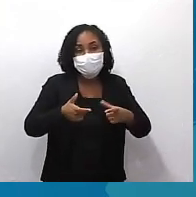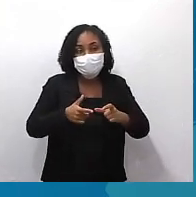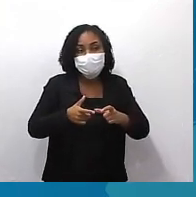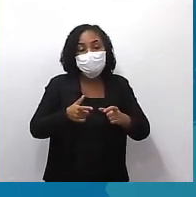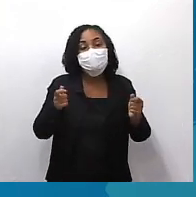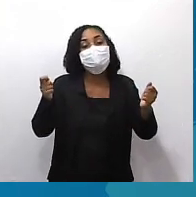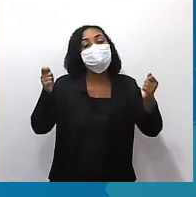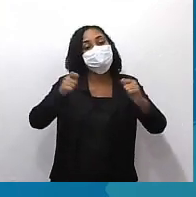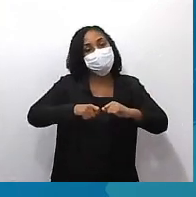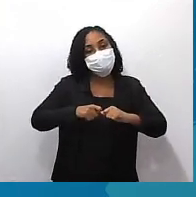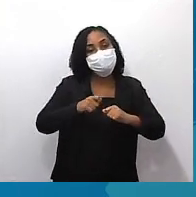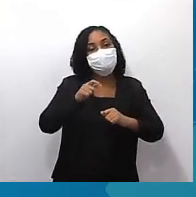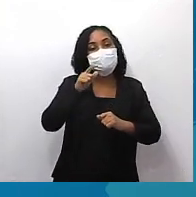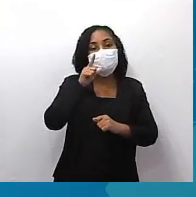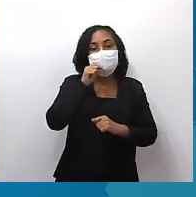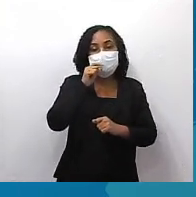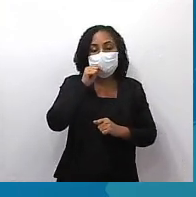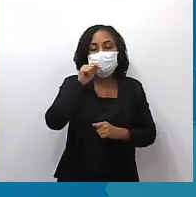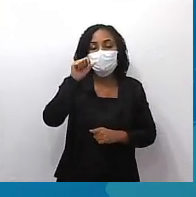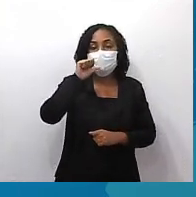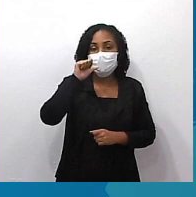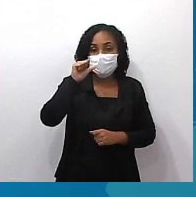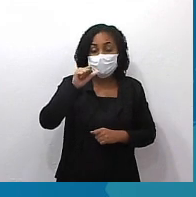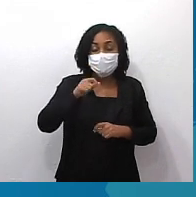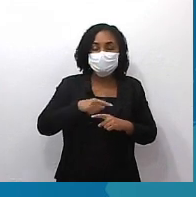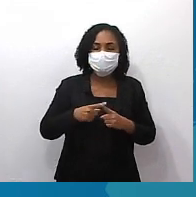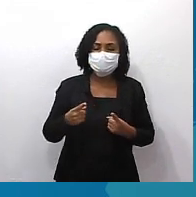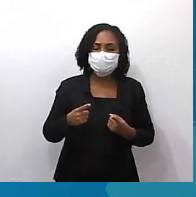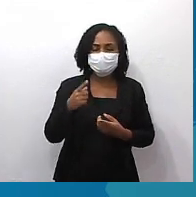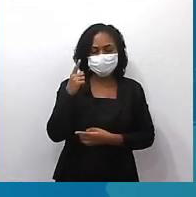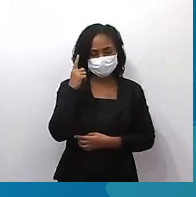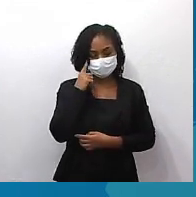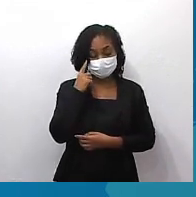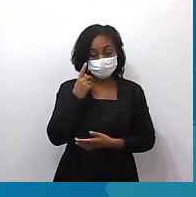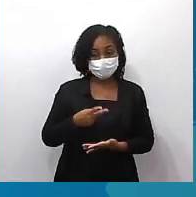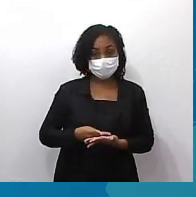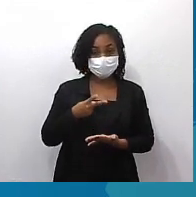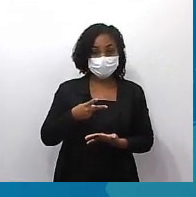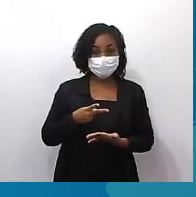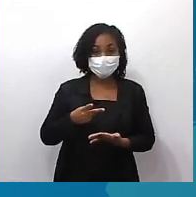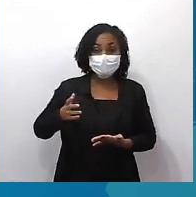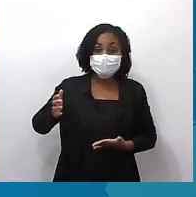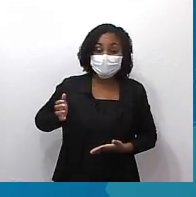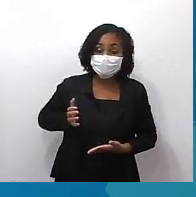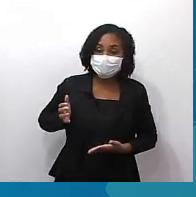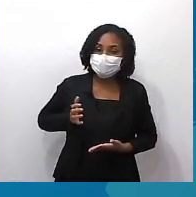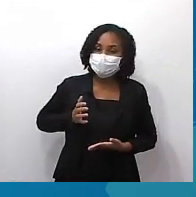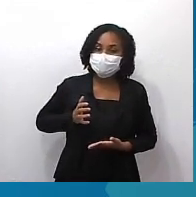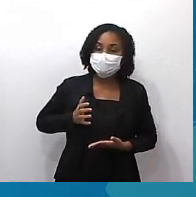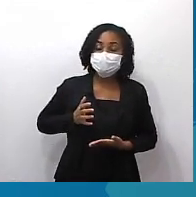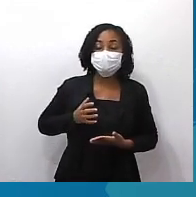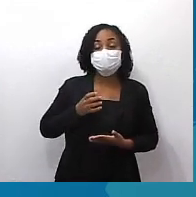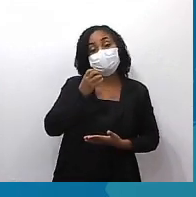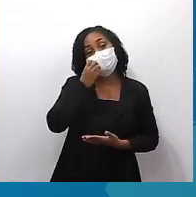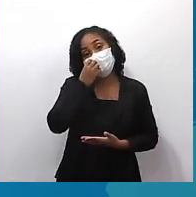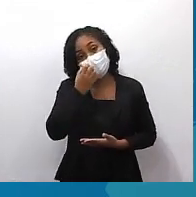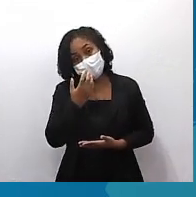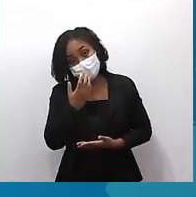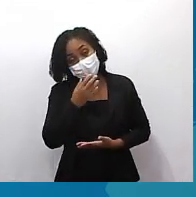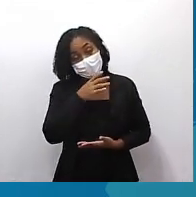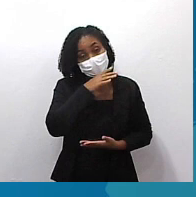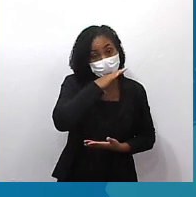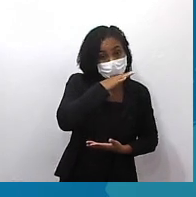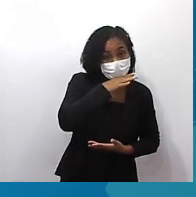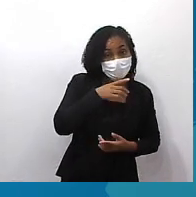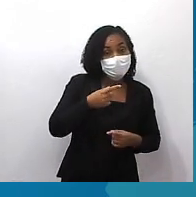terá ainda água potável na natureza. Então o que acontece? O Brasil tem uma riqueza na mão, o que é bom e o que é ruim, porque